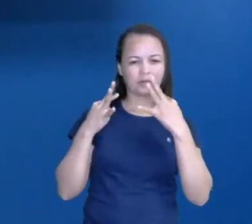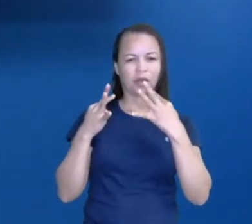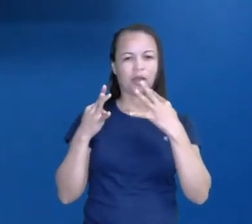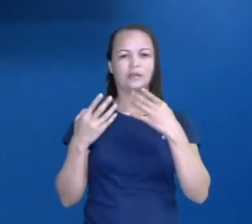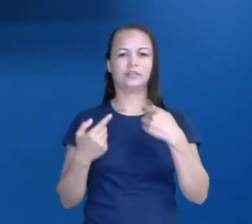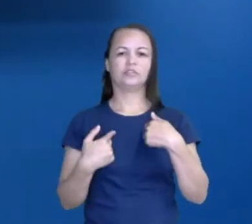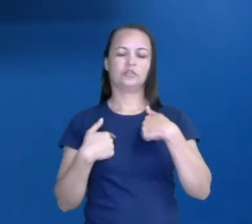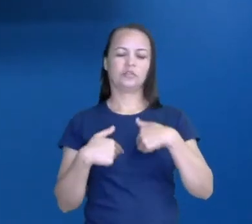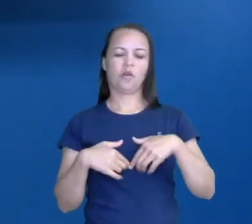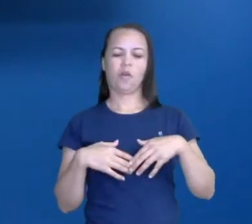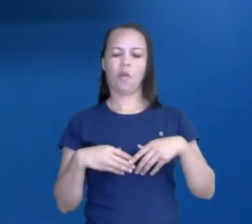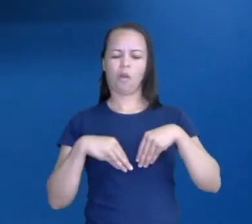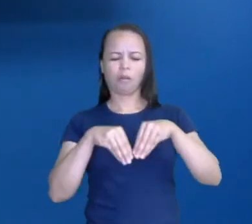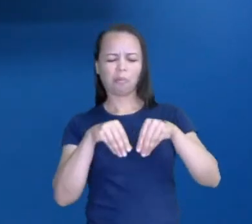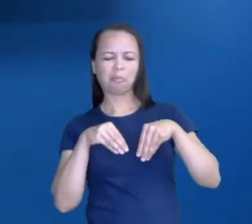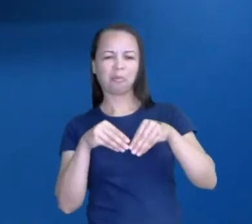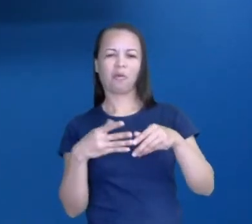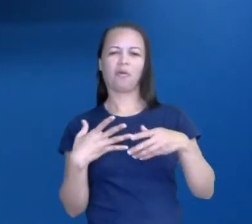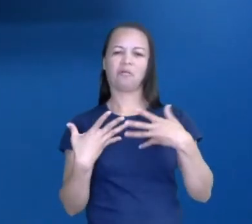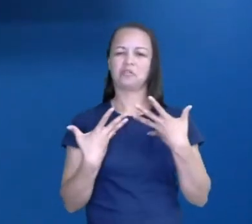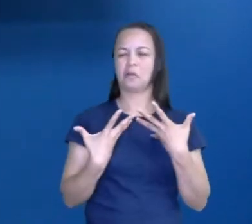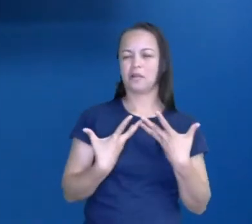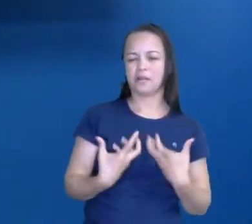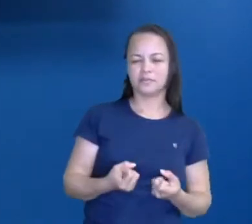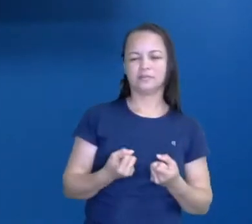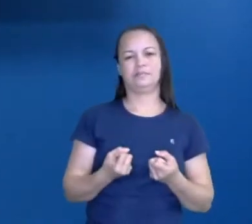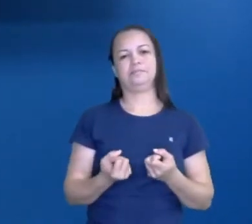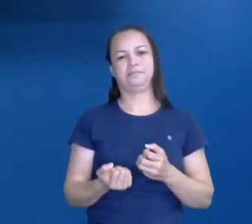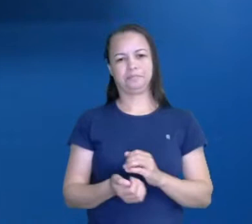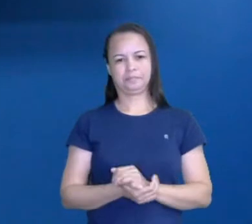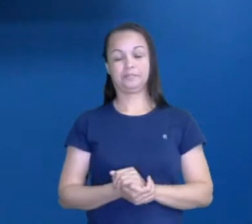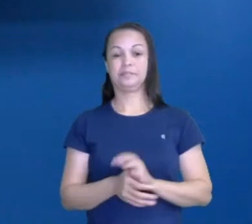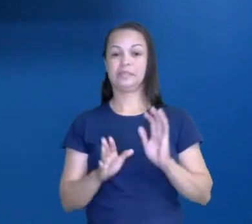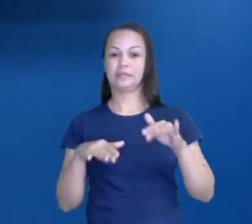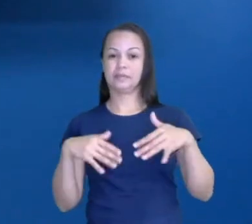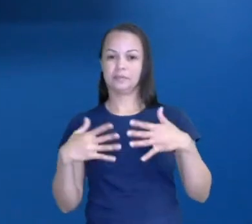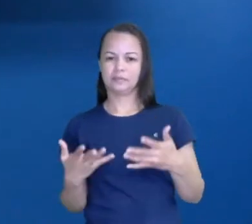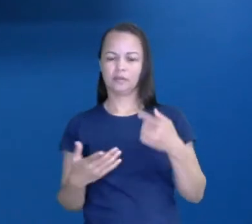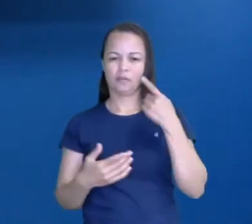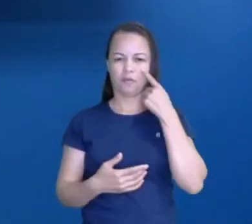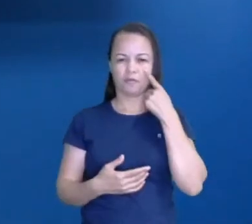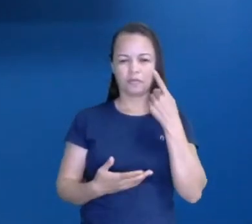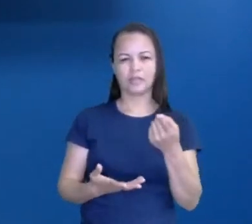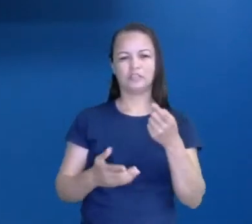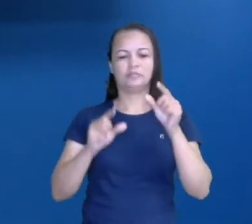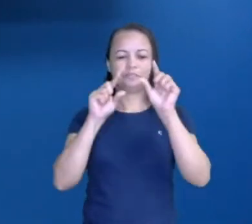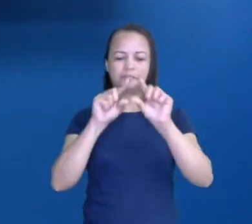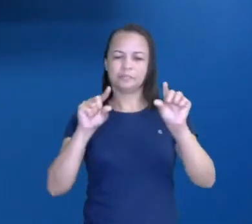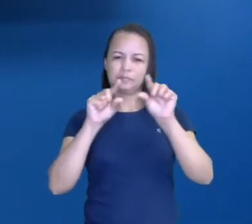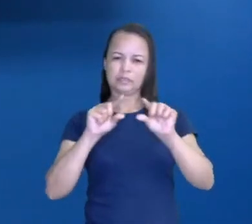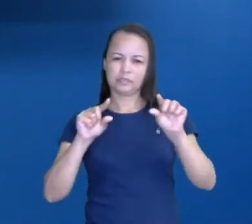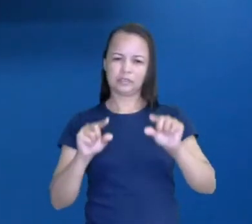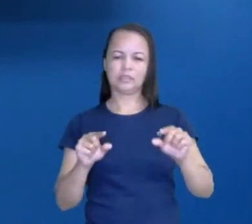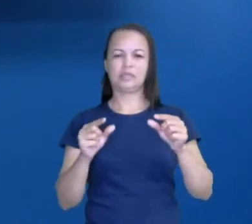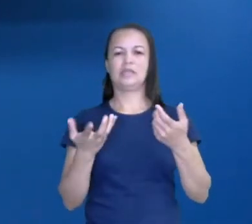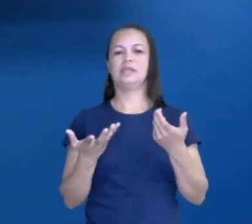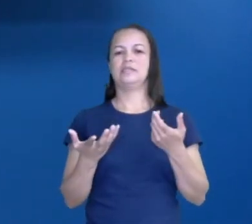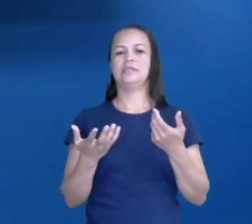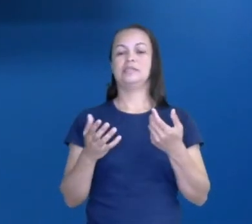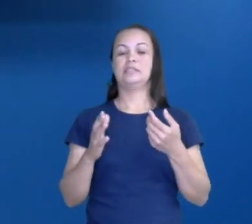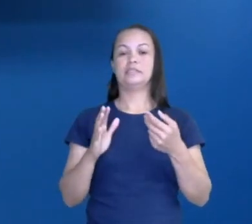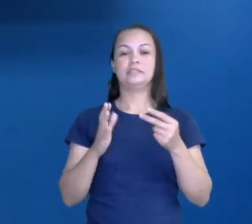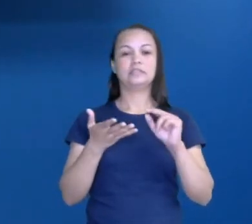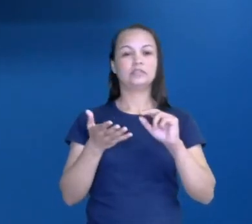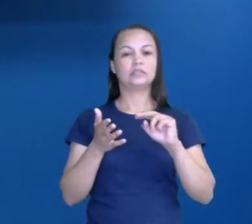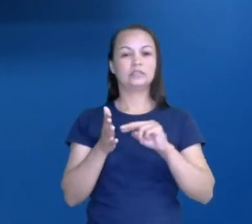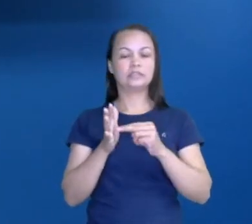só o pó, estou cansado. Então, você veja que essa frase está em sentido